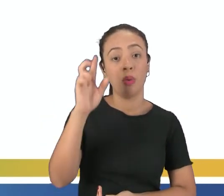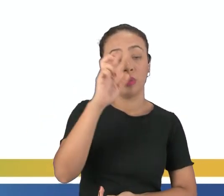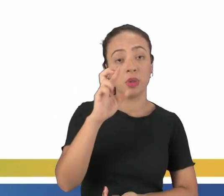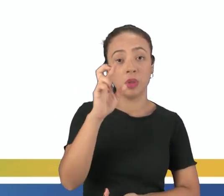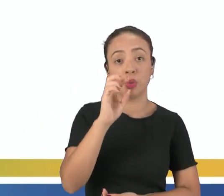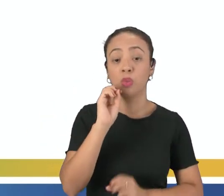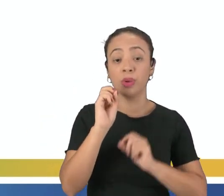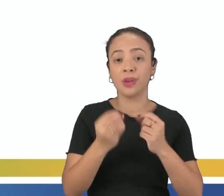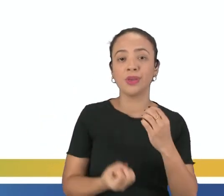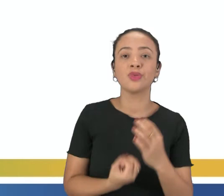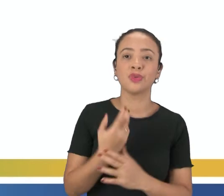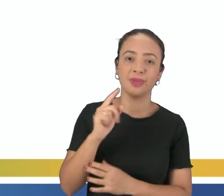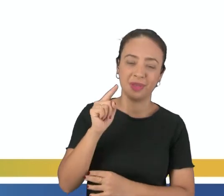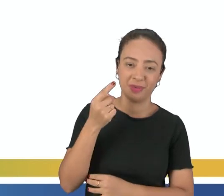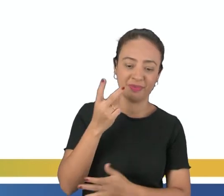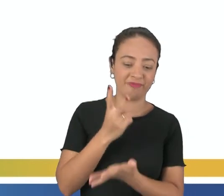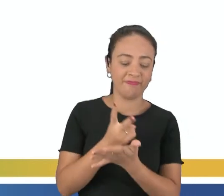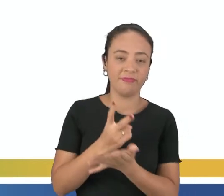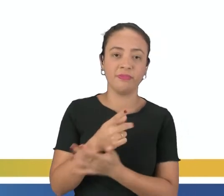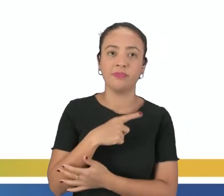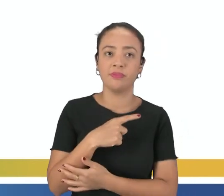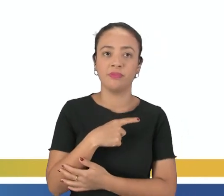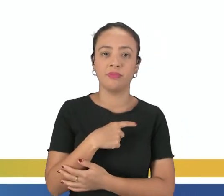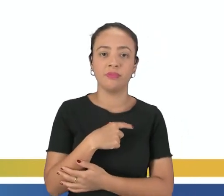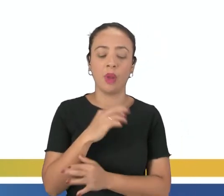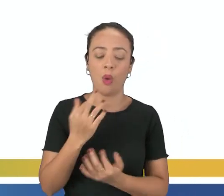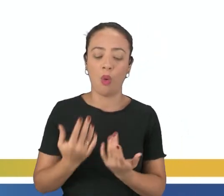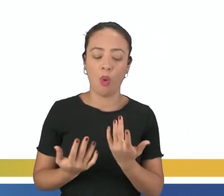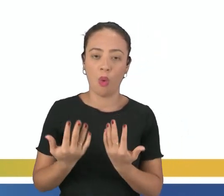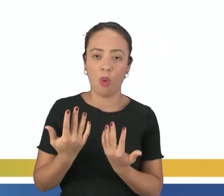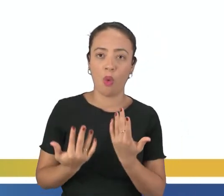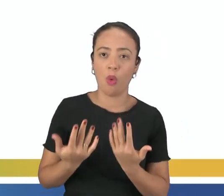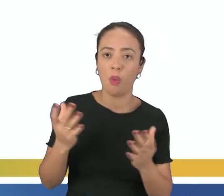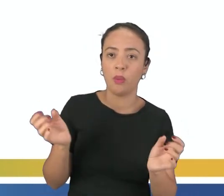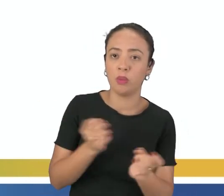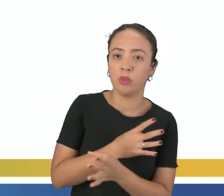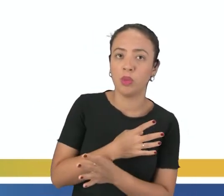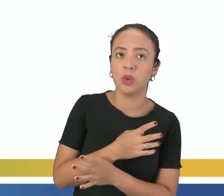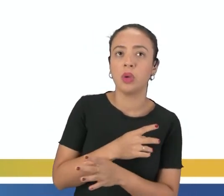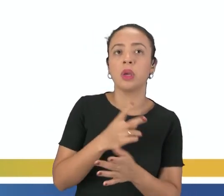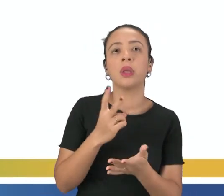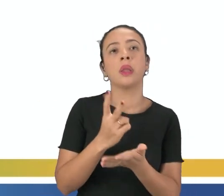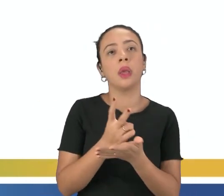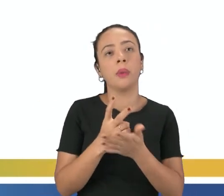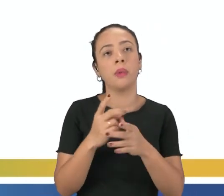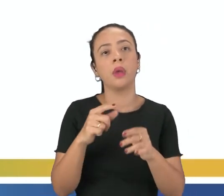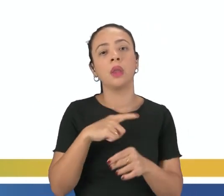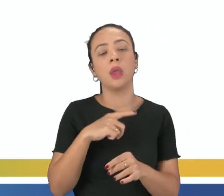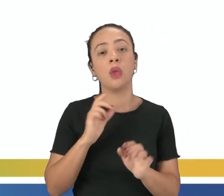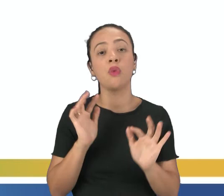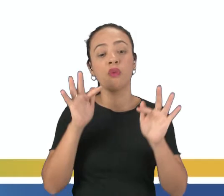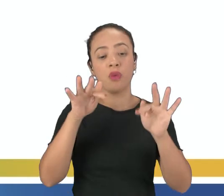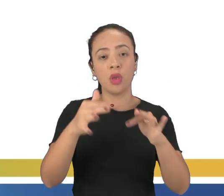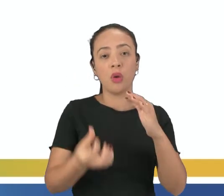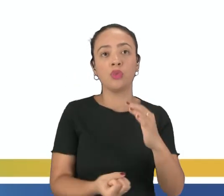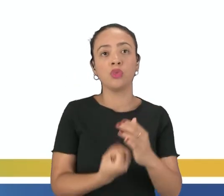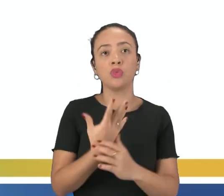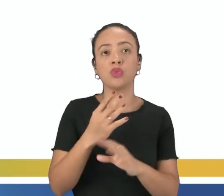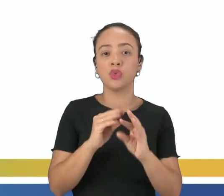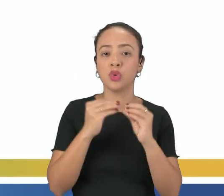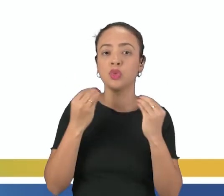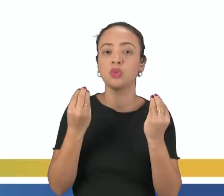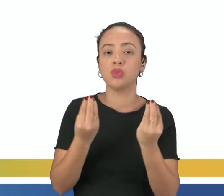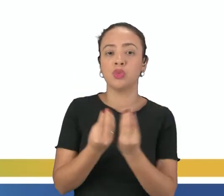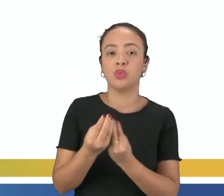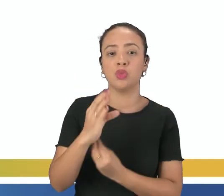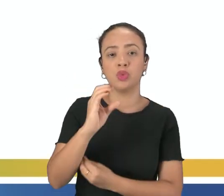vai observar para os produtos formados. Então, toda vez que a gente tiver uma combustão completa, a gente vai ter como